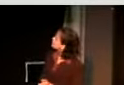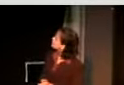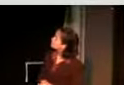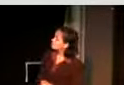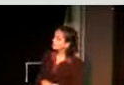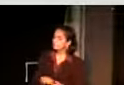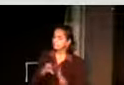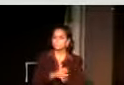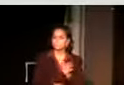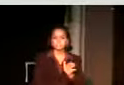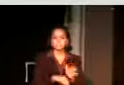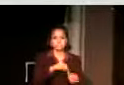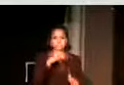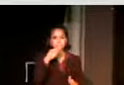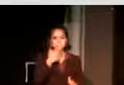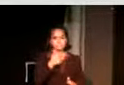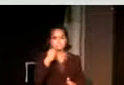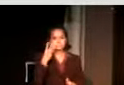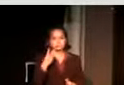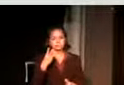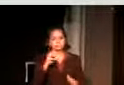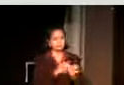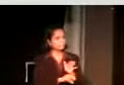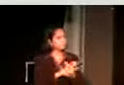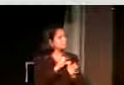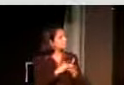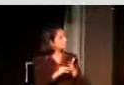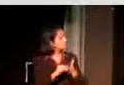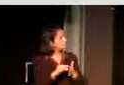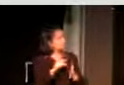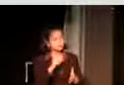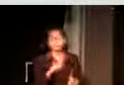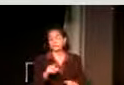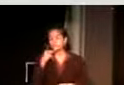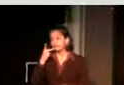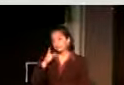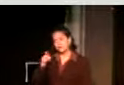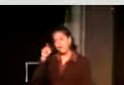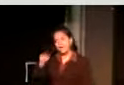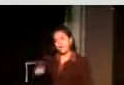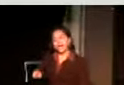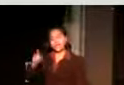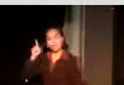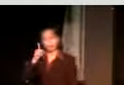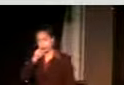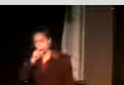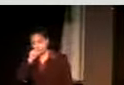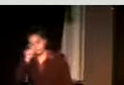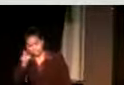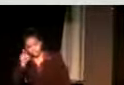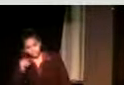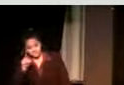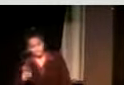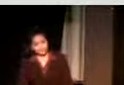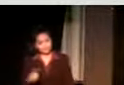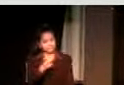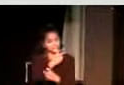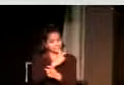Mateus 23 23 diz o seguinte aí de voz escribas e fariseus hipócritas